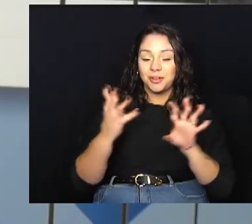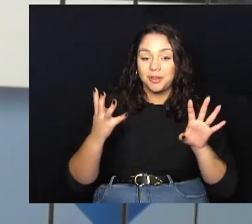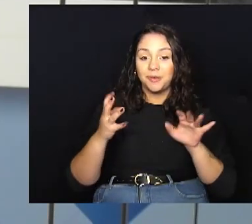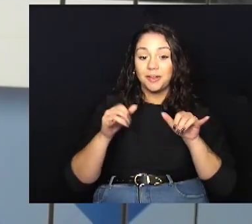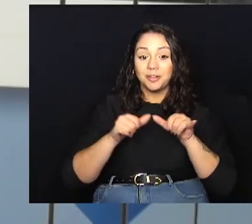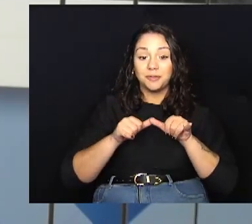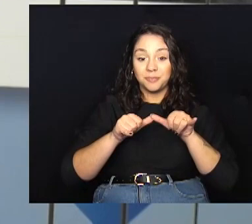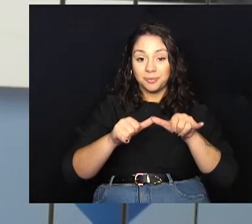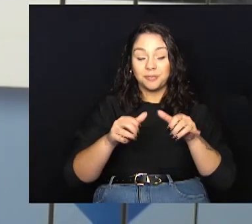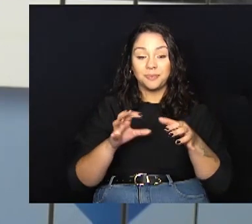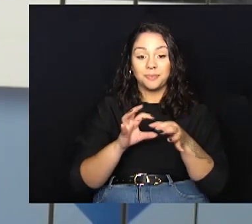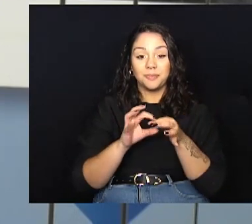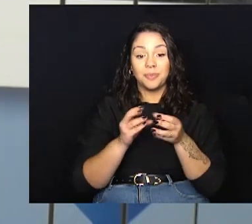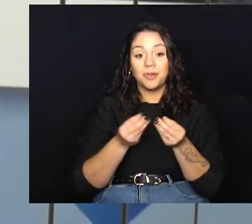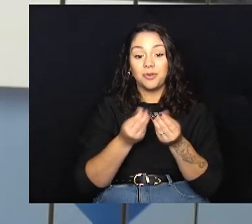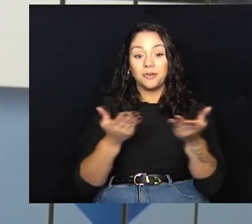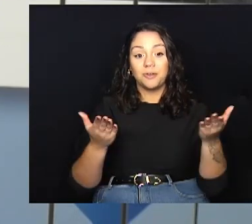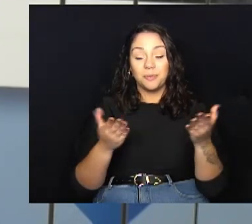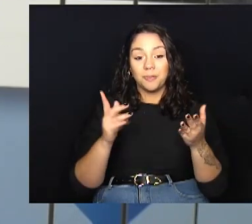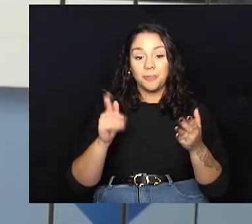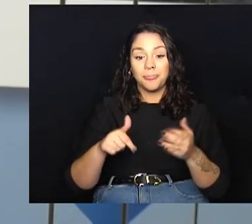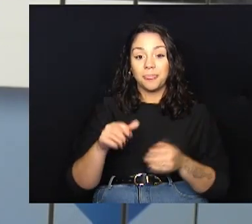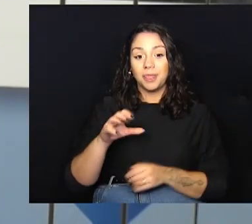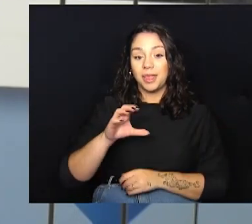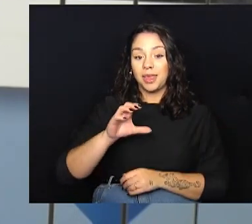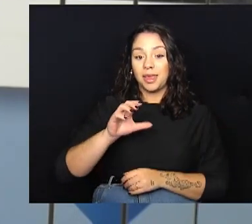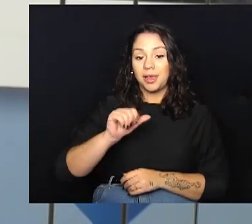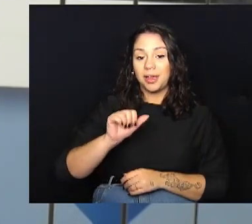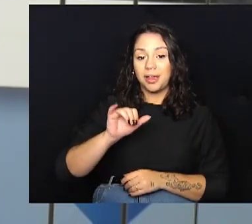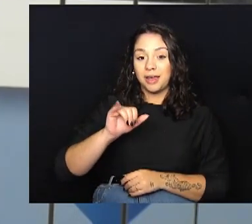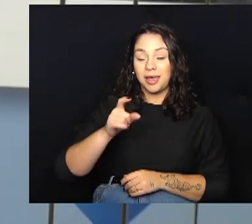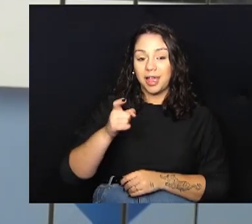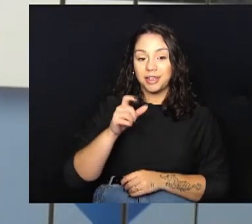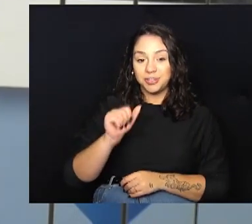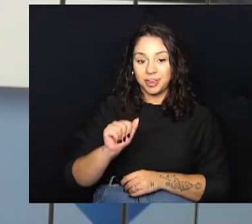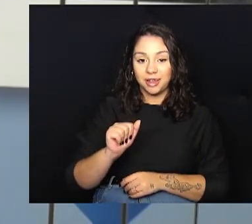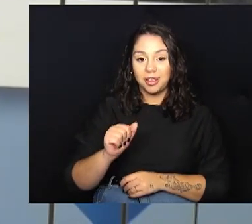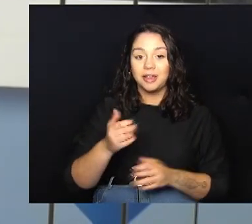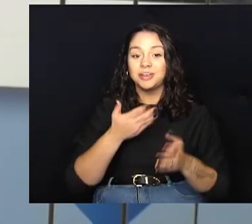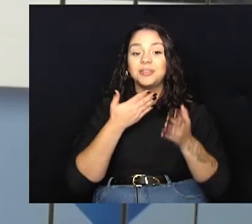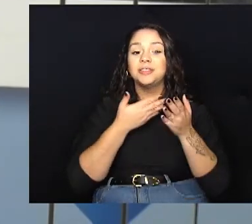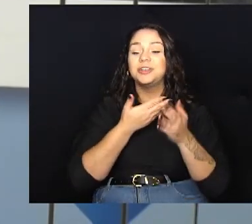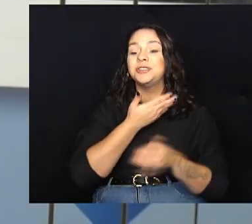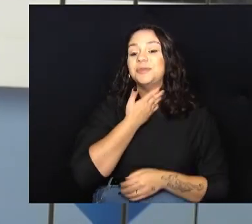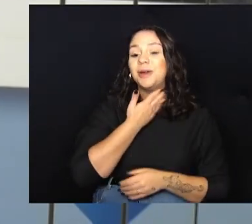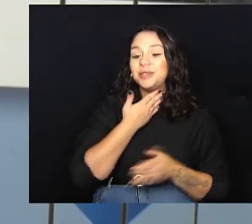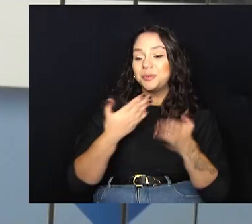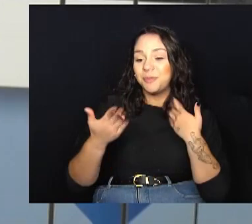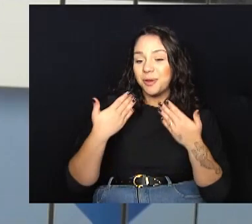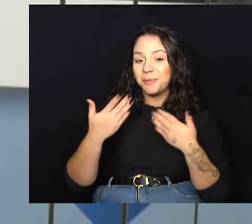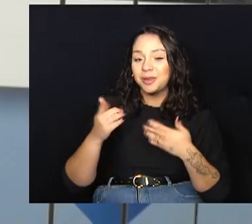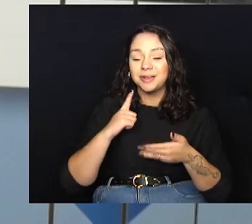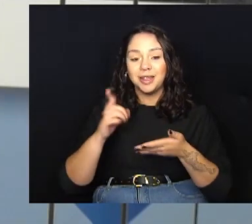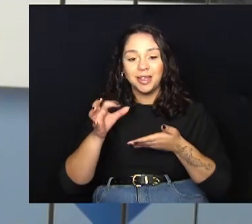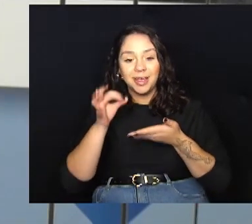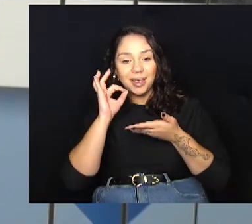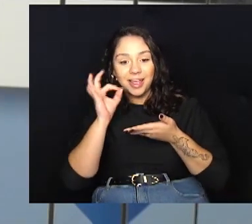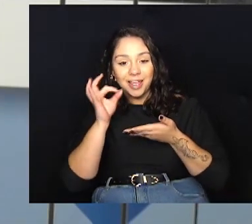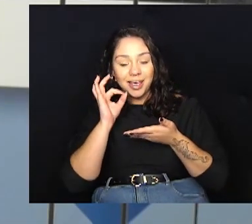supermercado oferece o chamado caixa de bate-papo um espaço com cadeiras café atendimento